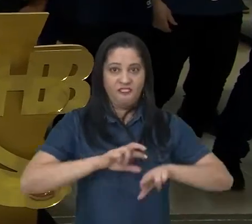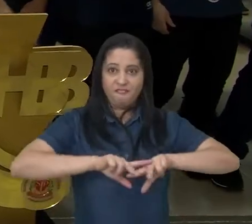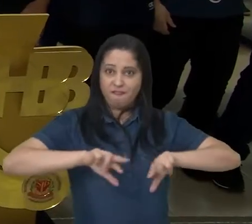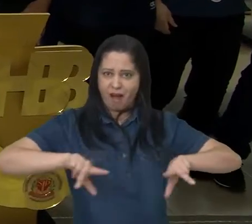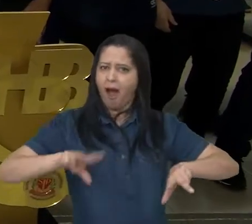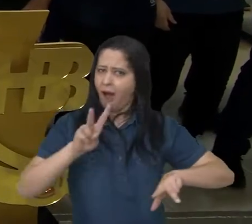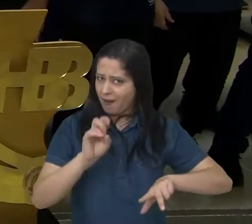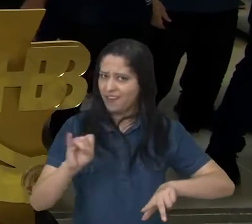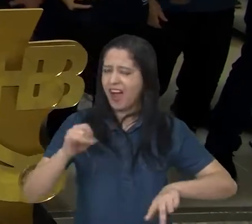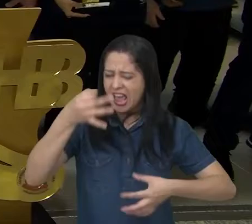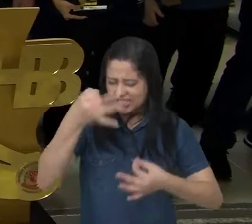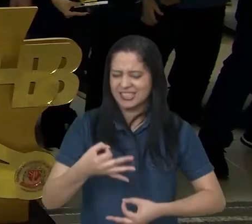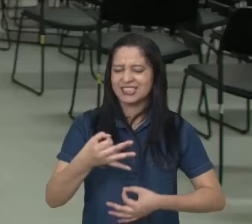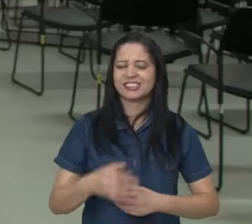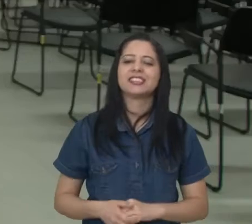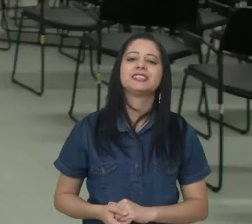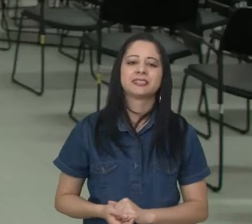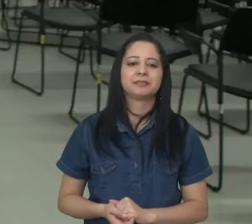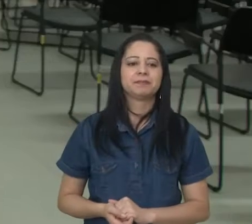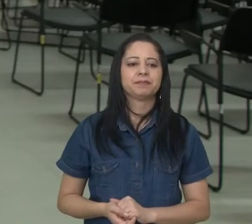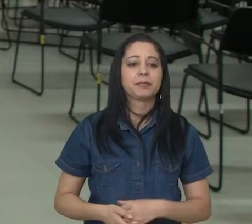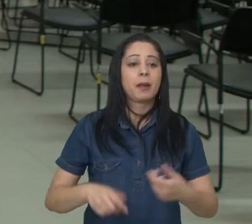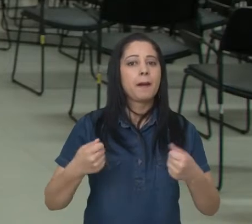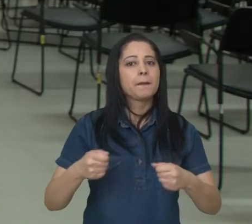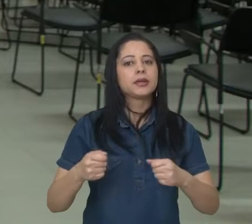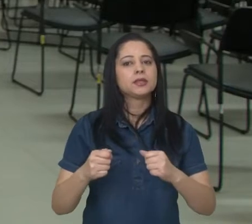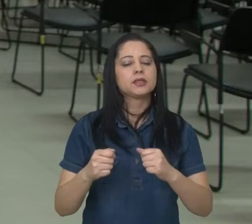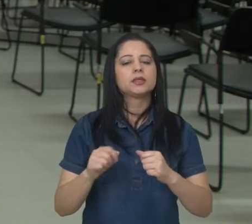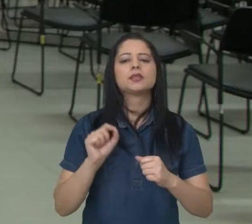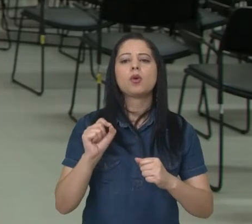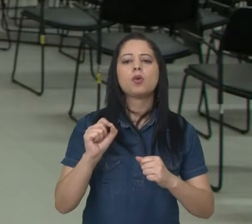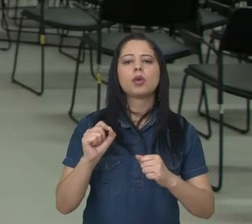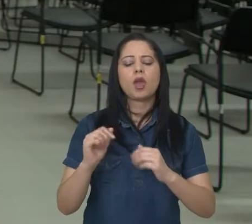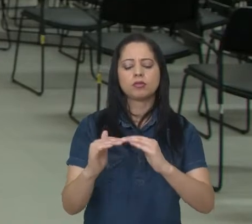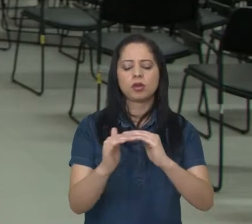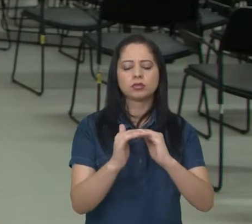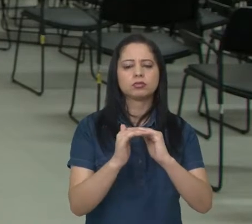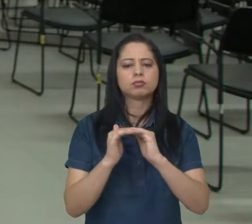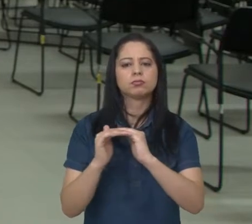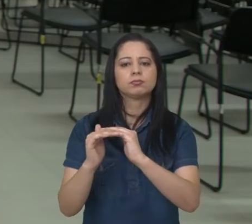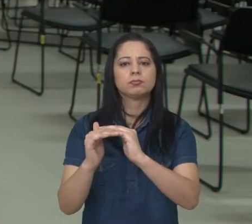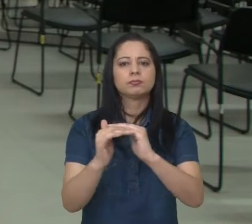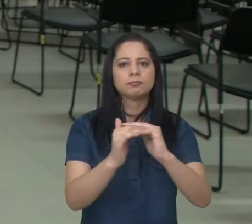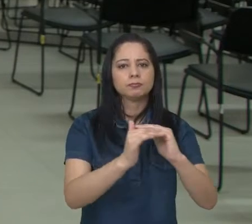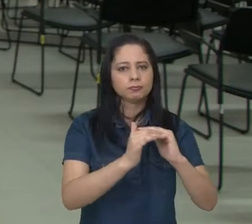troféus para exibir na prateleira. Manter essa hegemonia